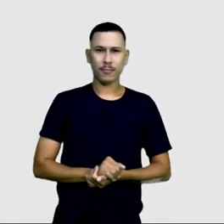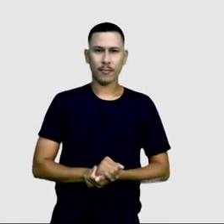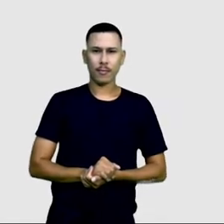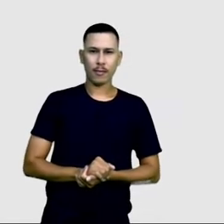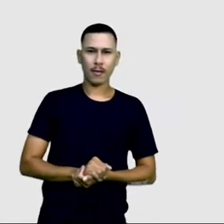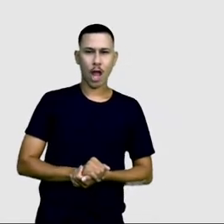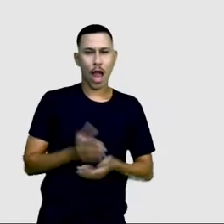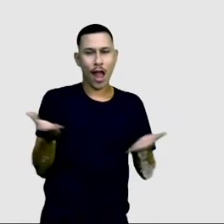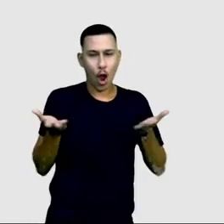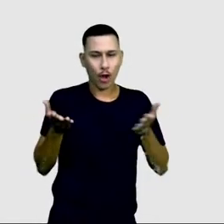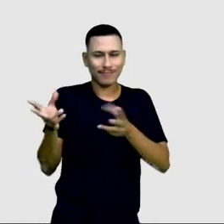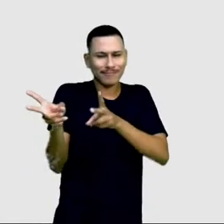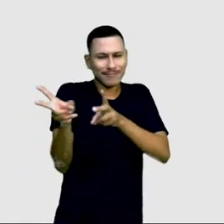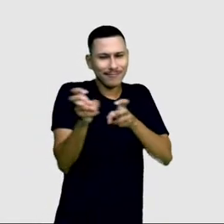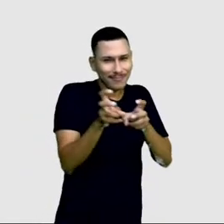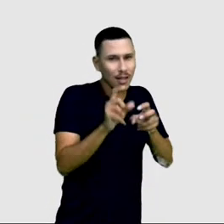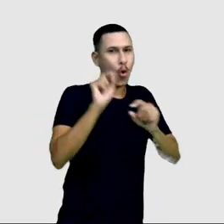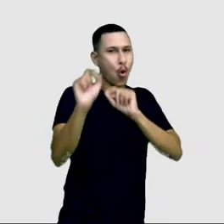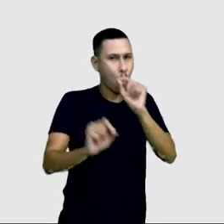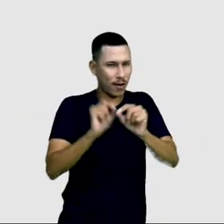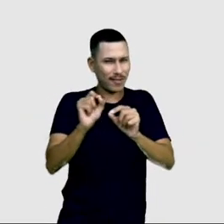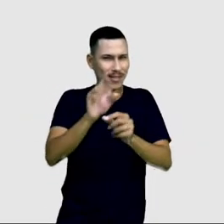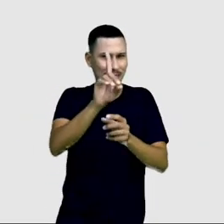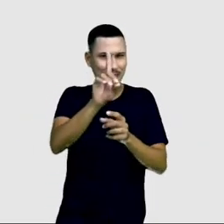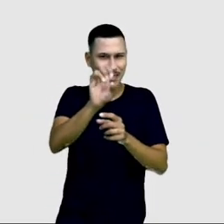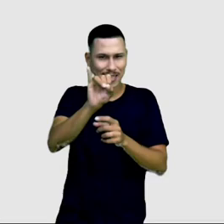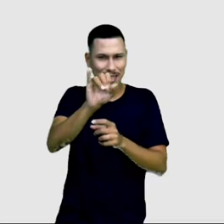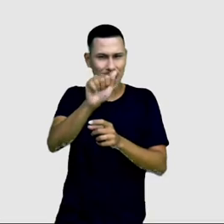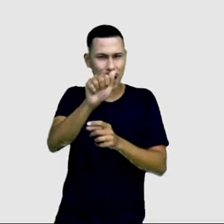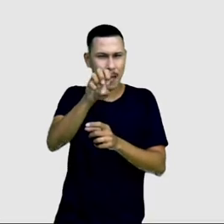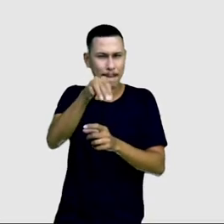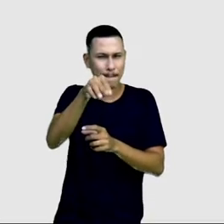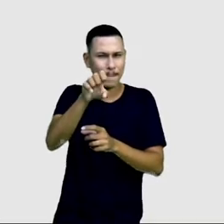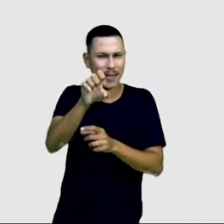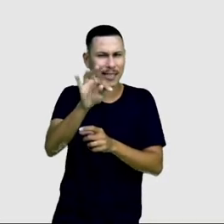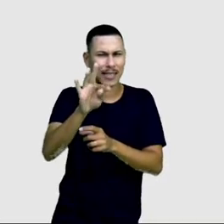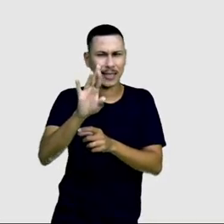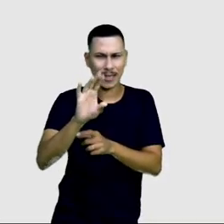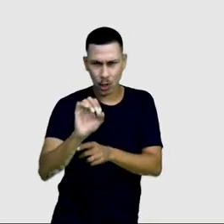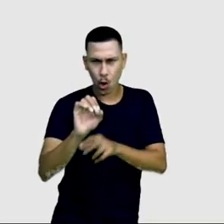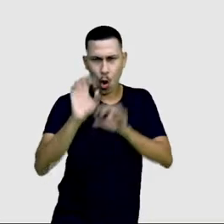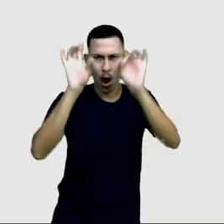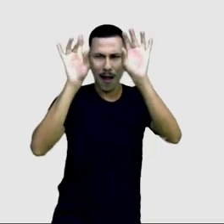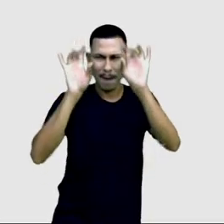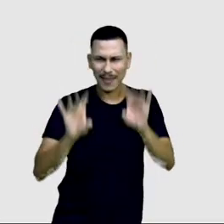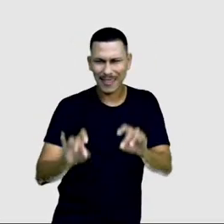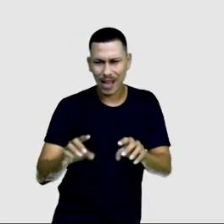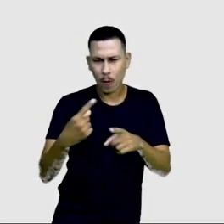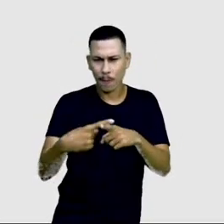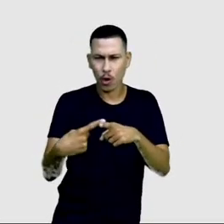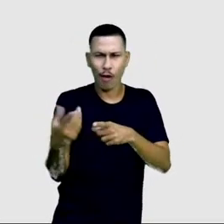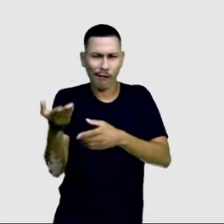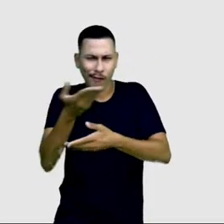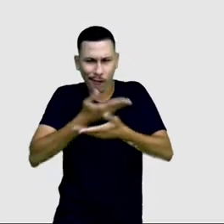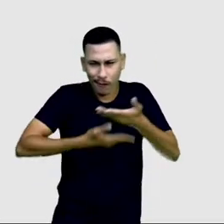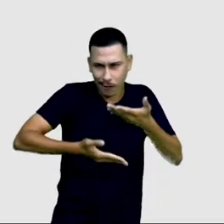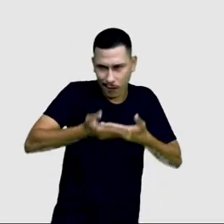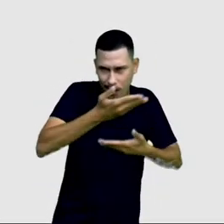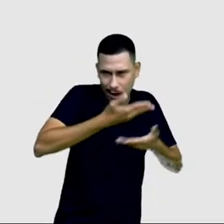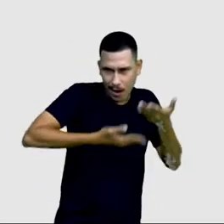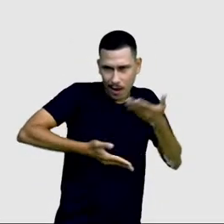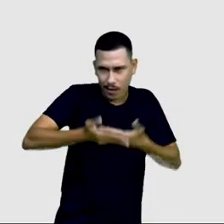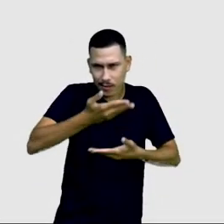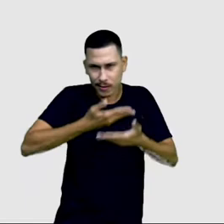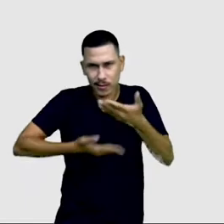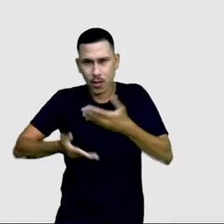percebam o seguinte, o diâmetro ele tem uma propriedade super especial e ele tem uma relação íntima ali, ó, bem